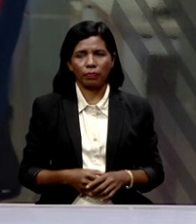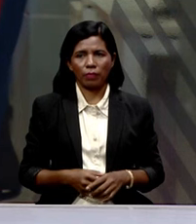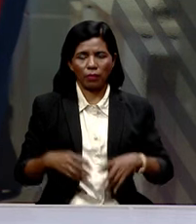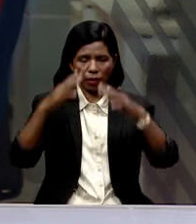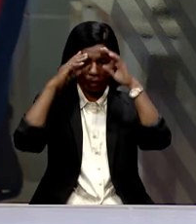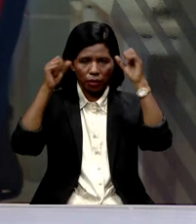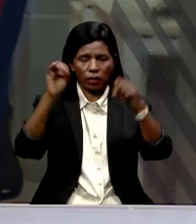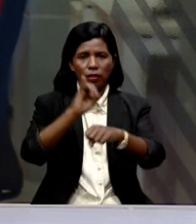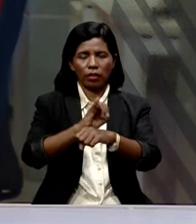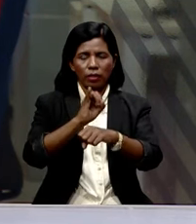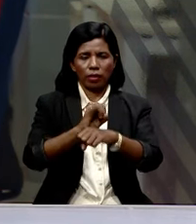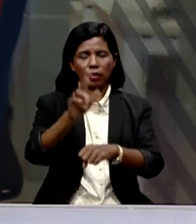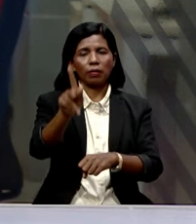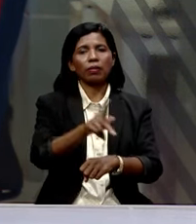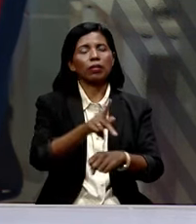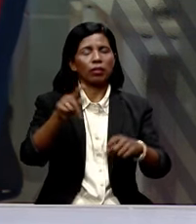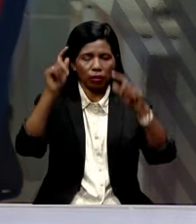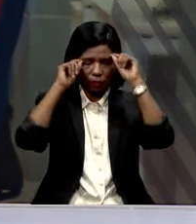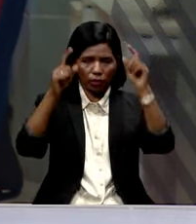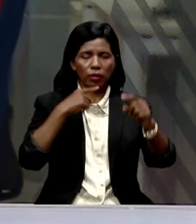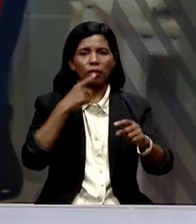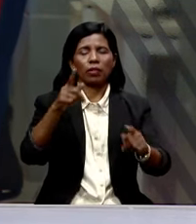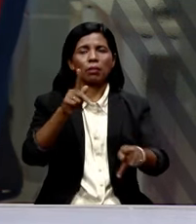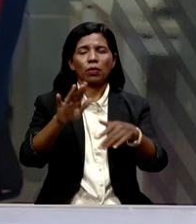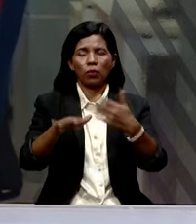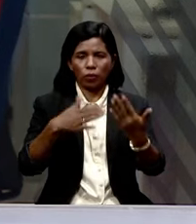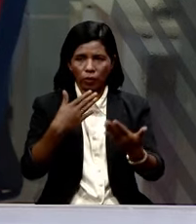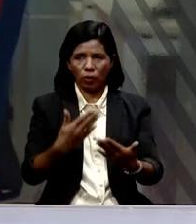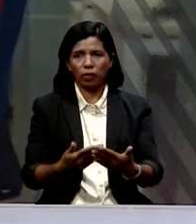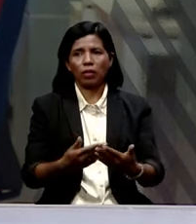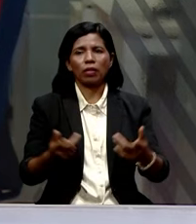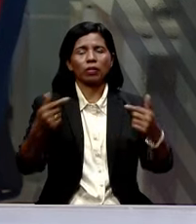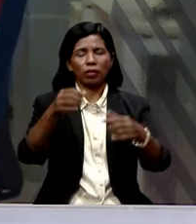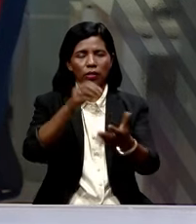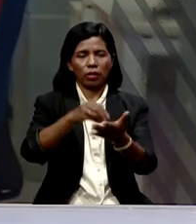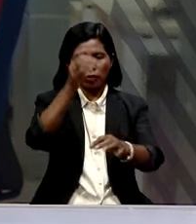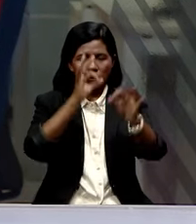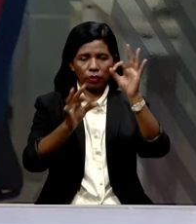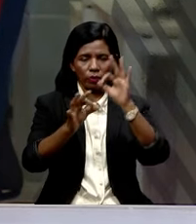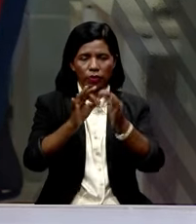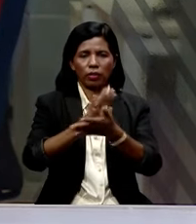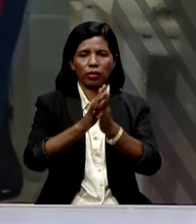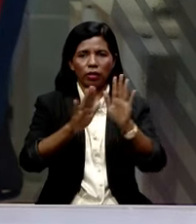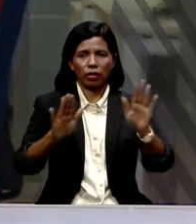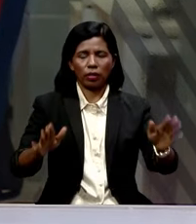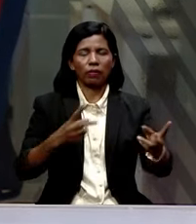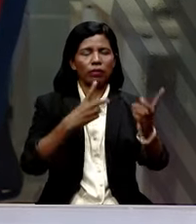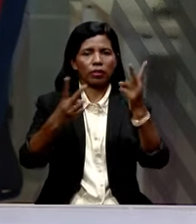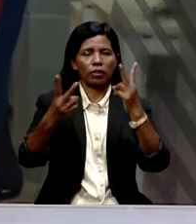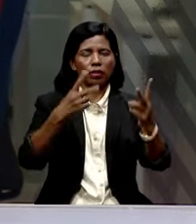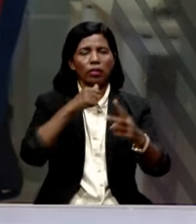Presidente Igreja Protestante Timor-Leste apela a sarani protestante sira hotu a tu garante paz no estabilidade durante a vizita